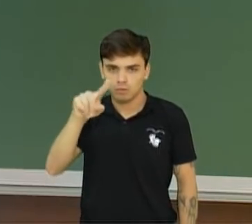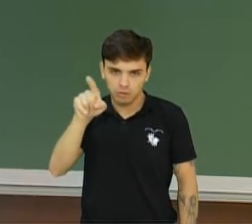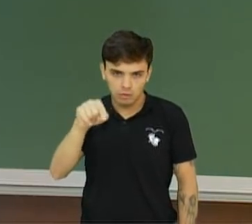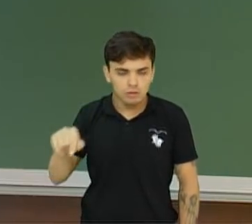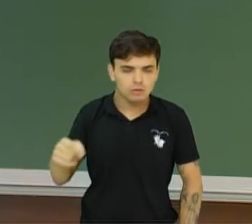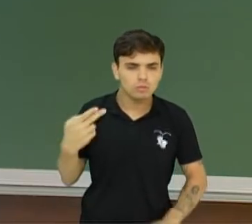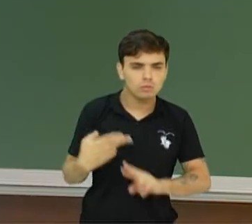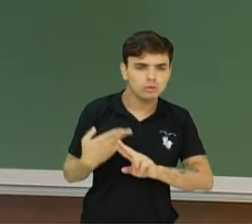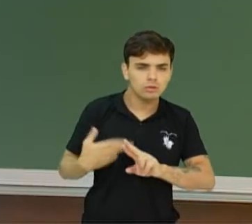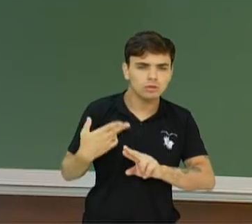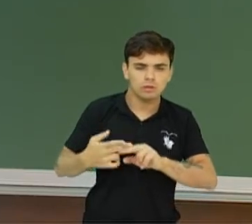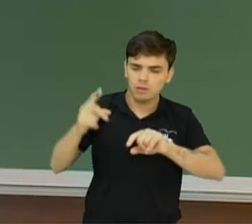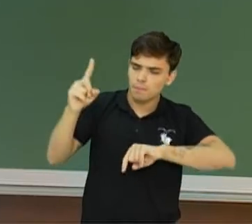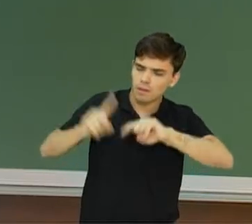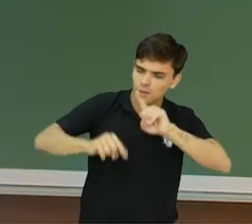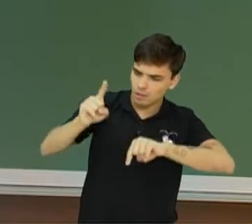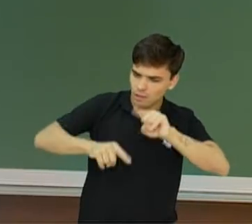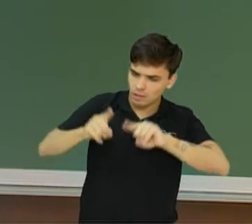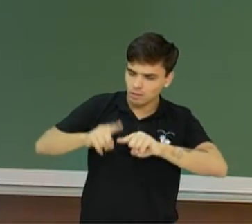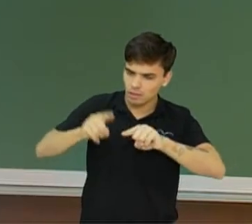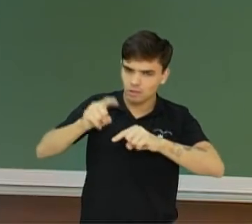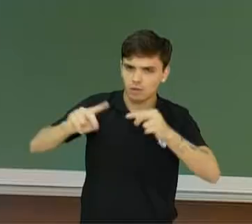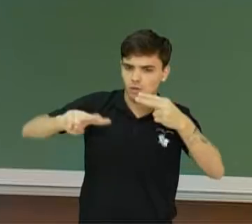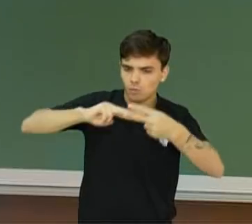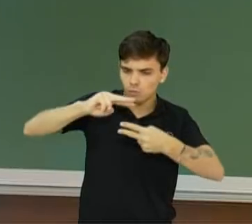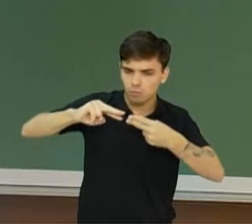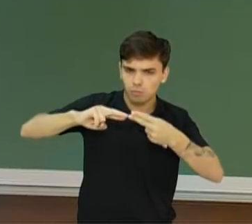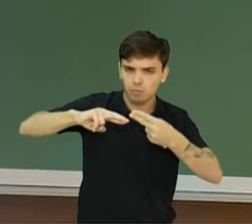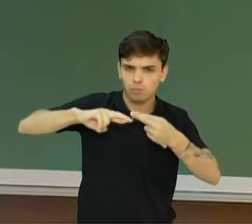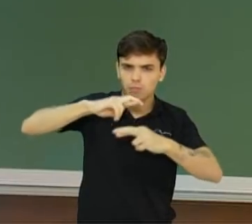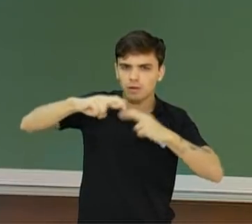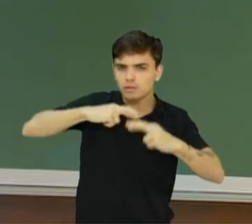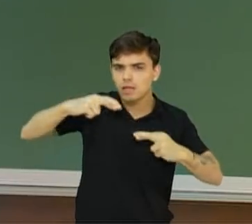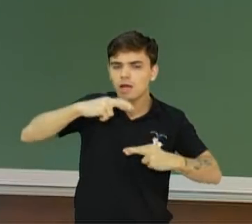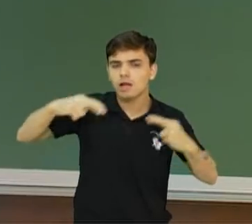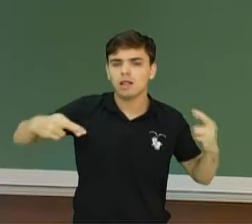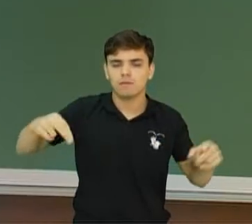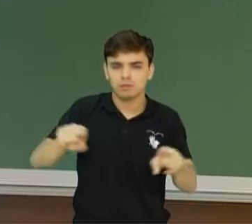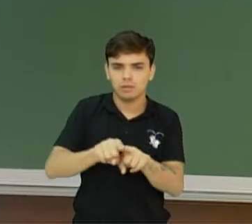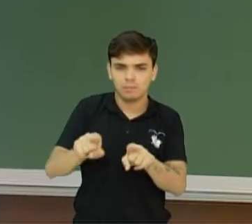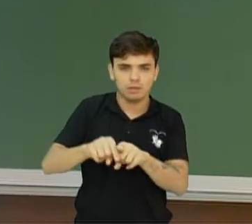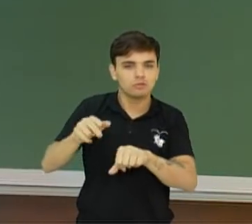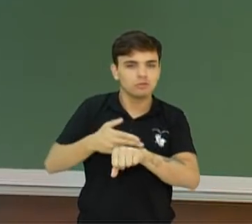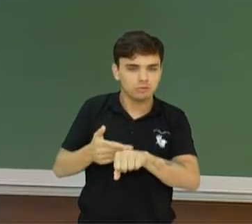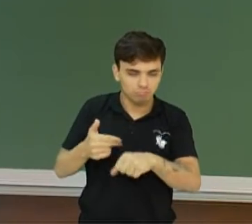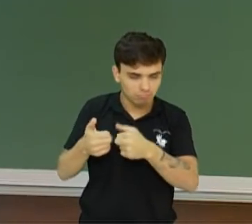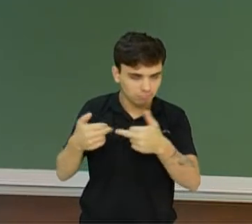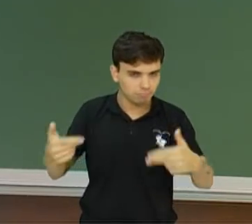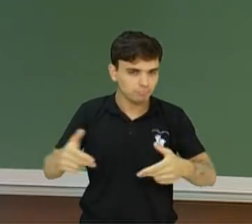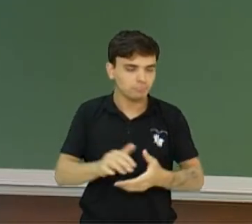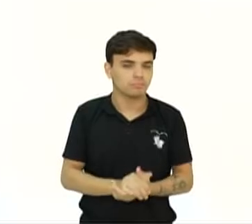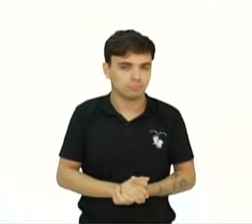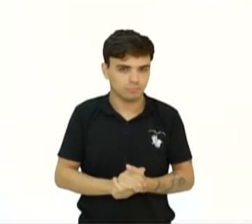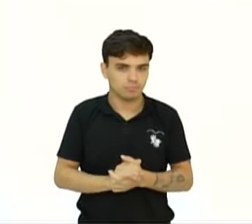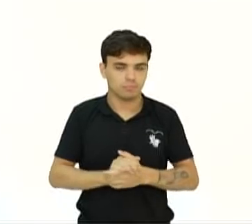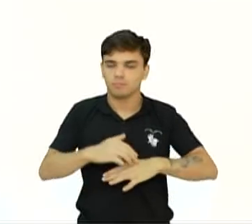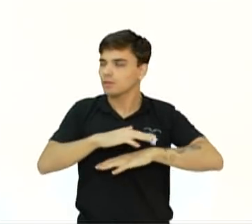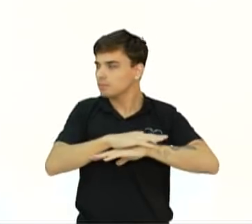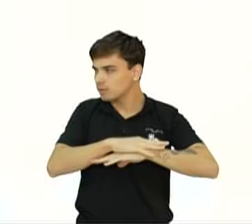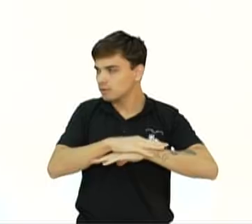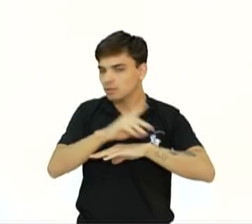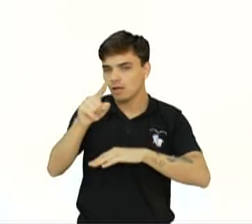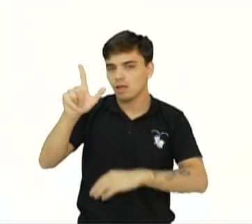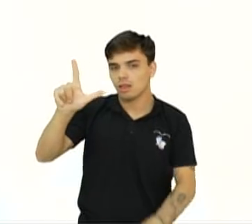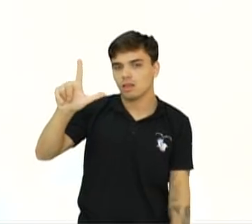objetos reciclados, chocolate para montar suas pinturas, lembra? Então, Mona Lisa, Leonardo da